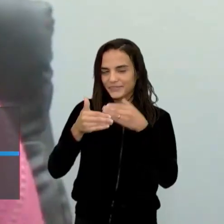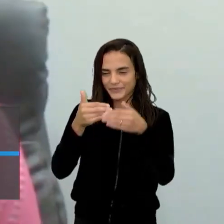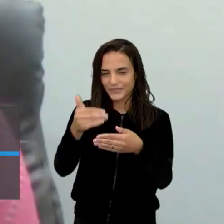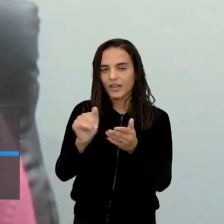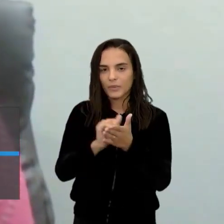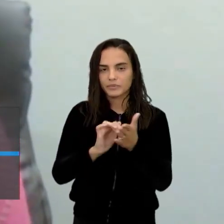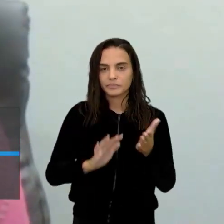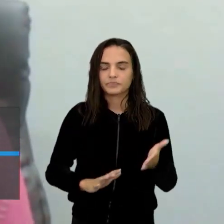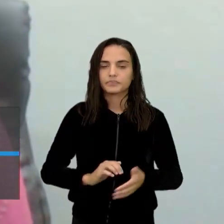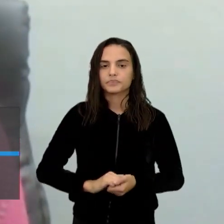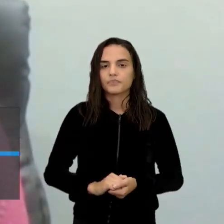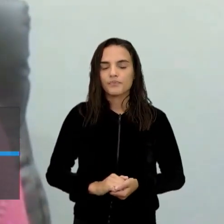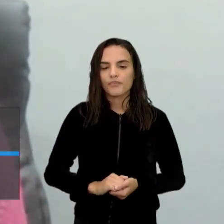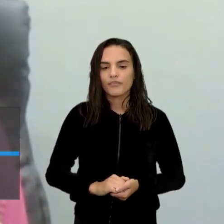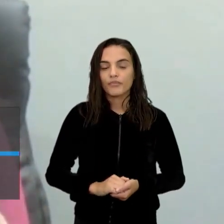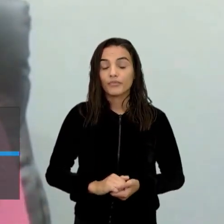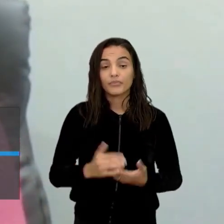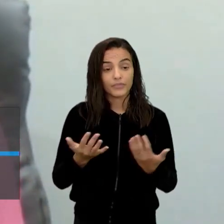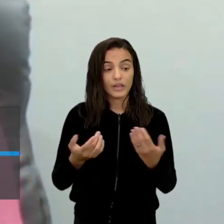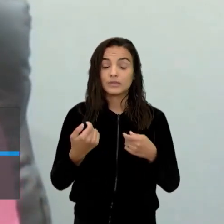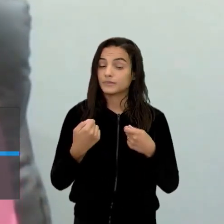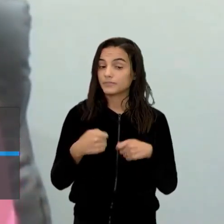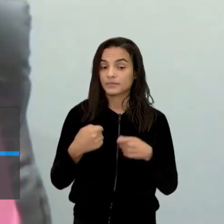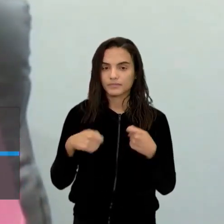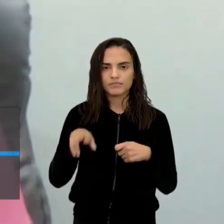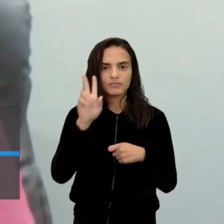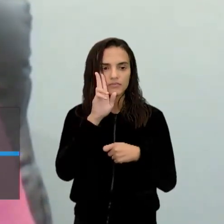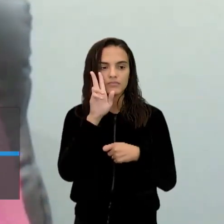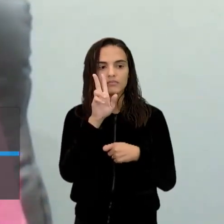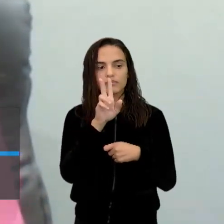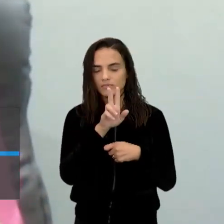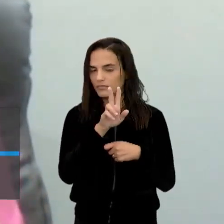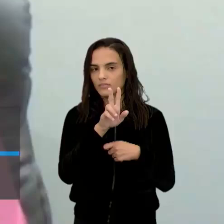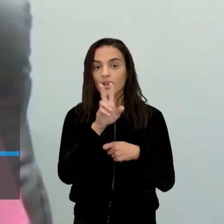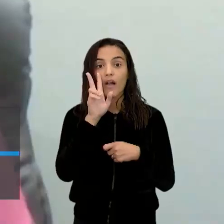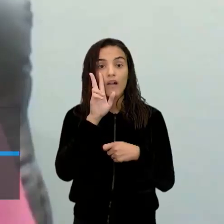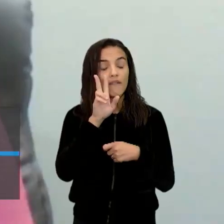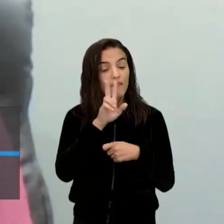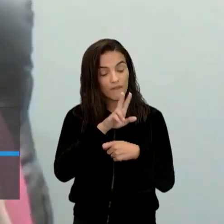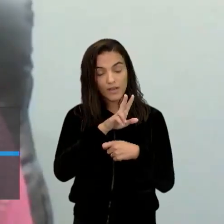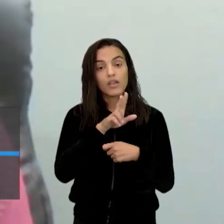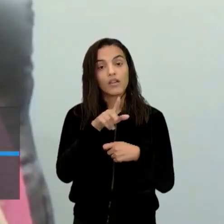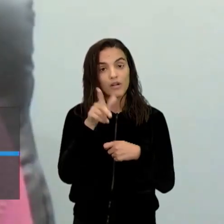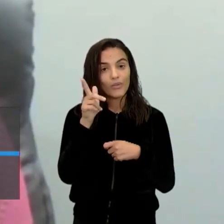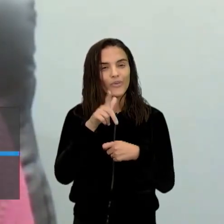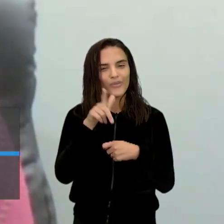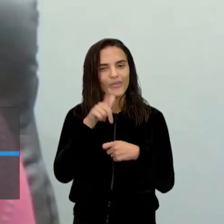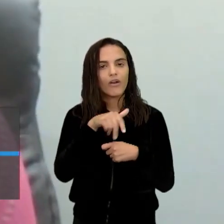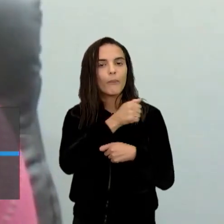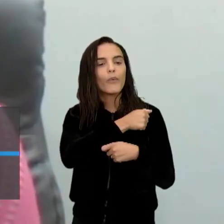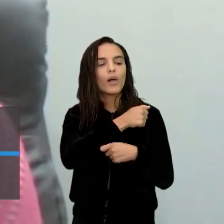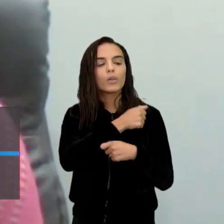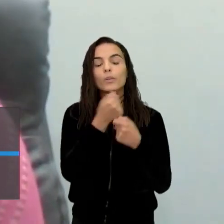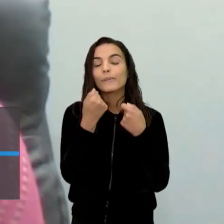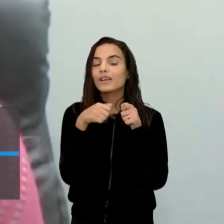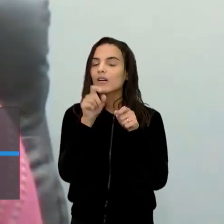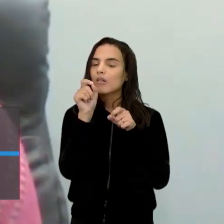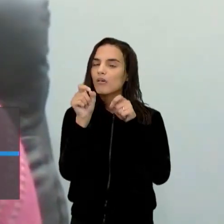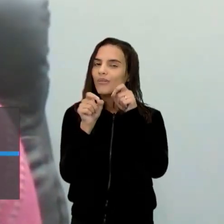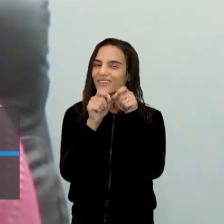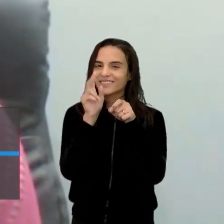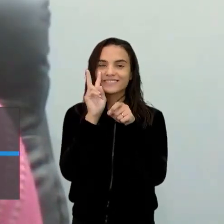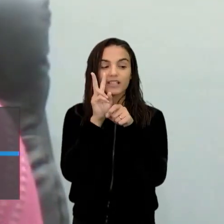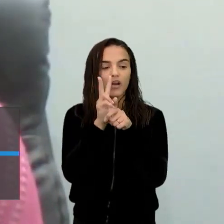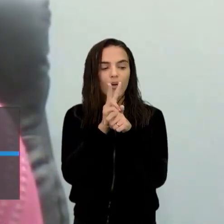da atividade, tá? Então, assim, eu preciso olhar, enxergar o que o meu aluno precisa. E esse